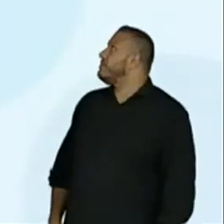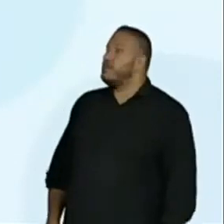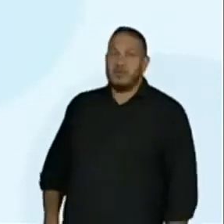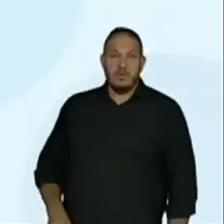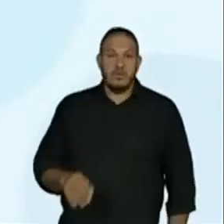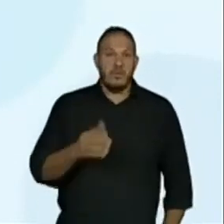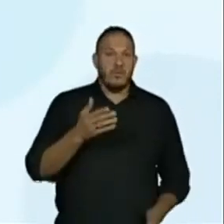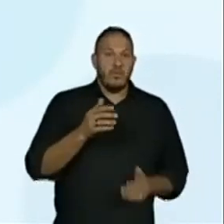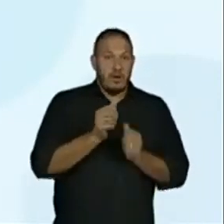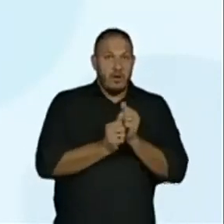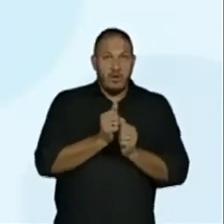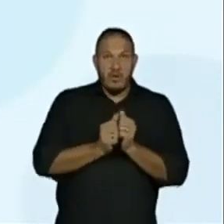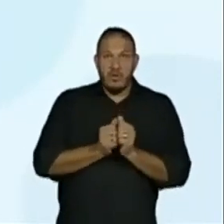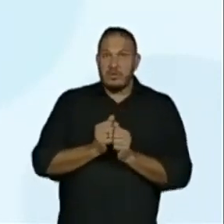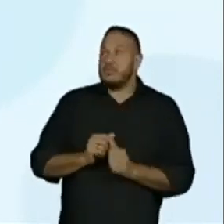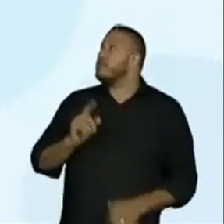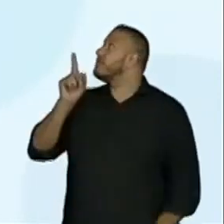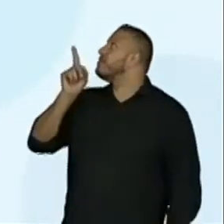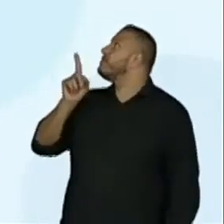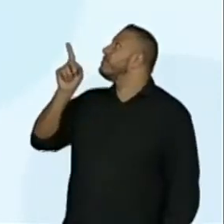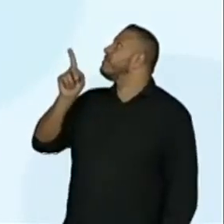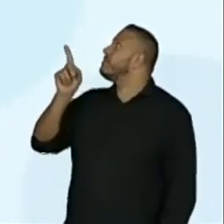quilos,